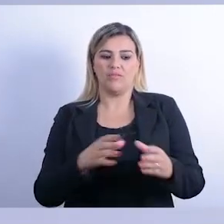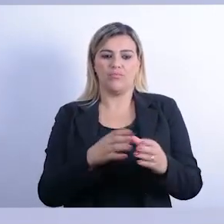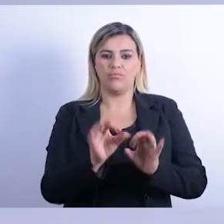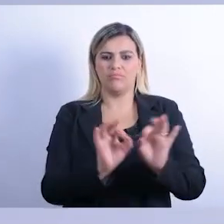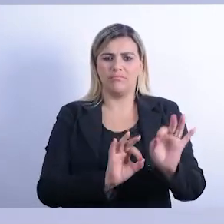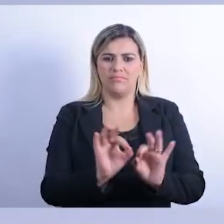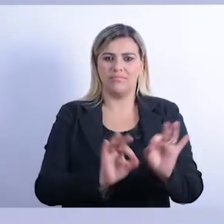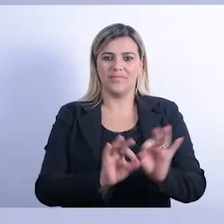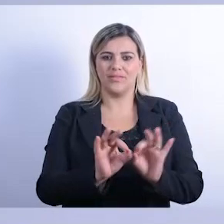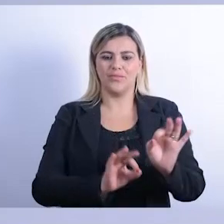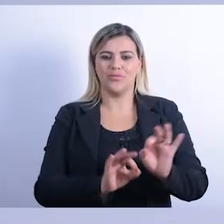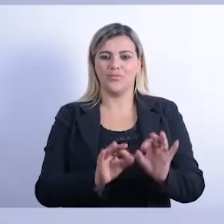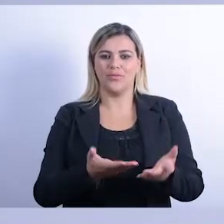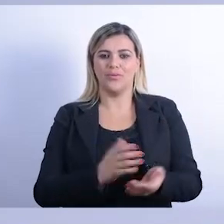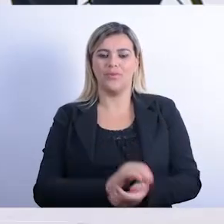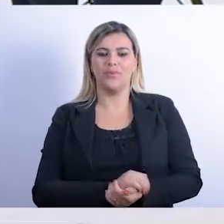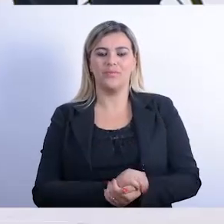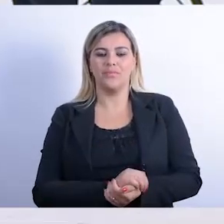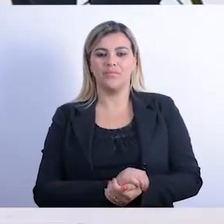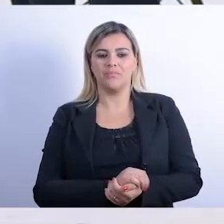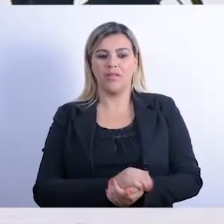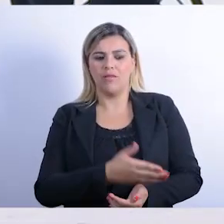Aí nós montamos um grupo,